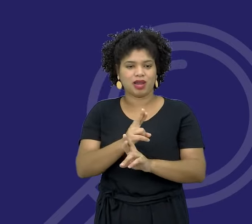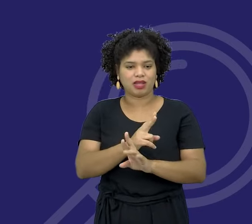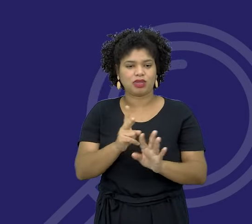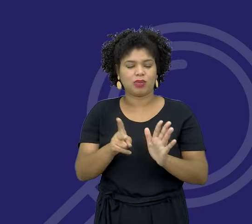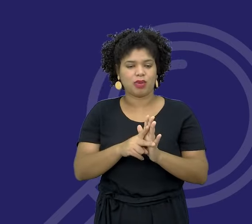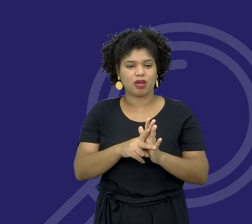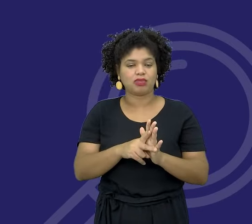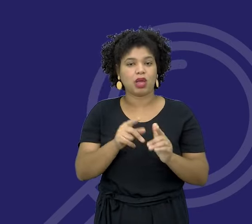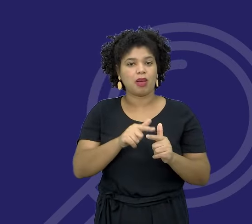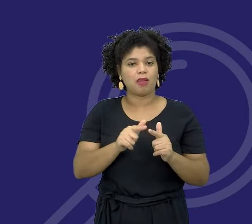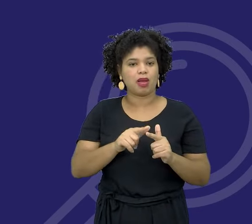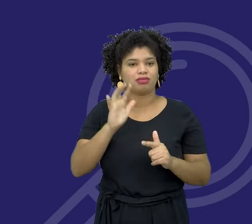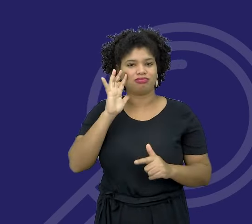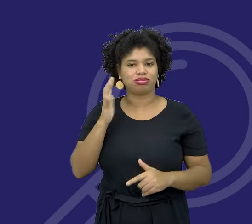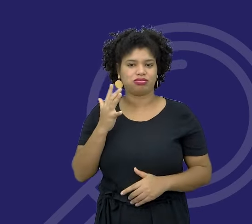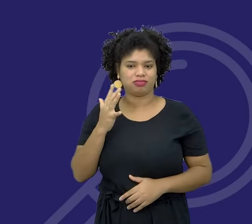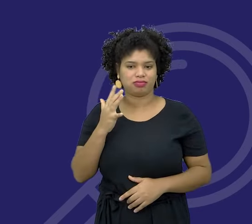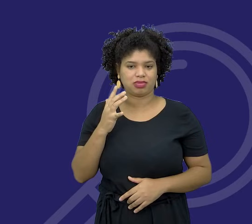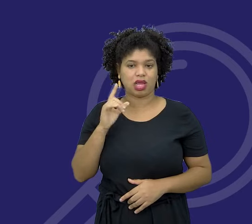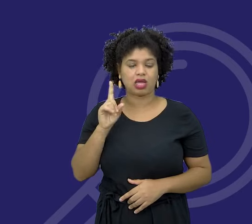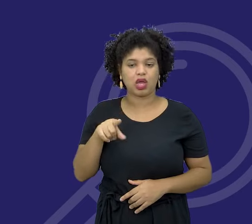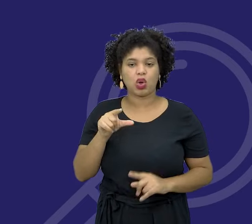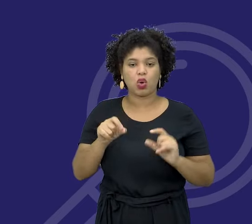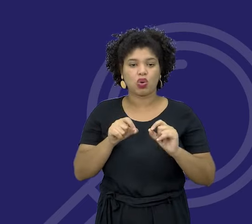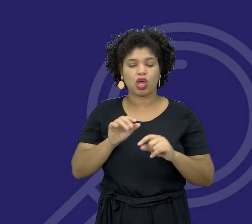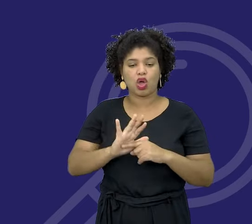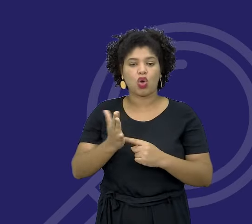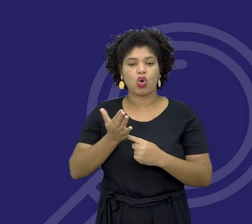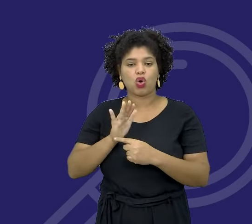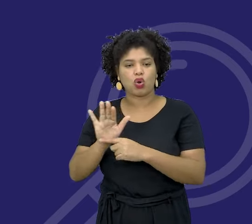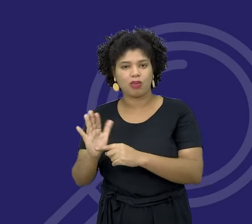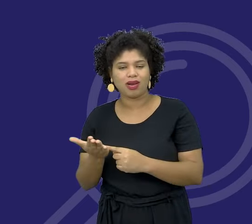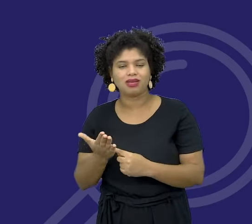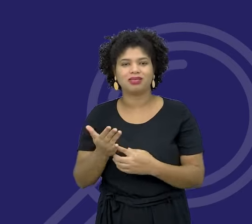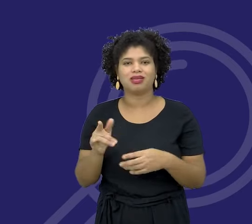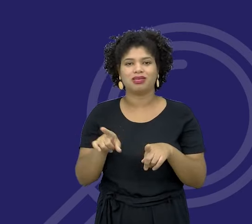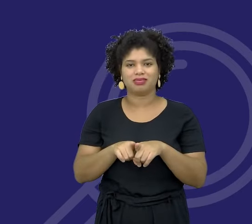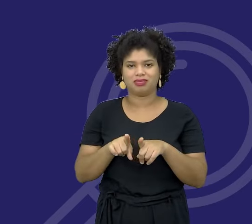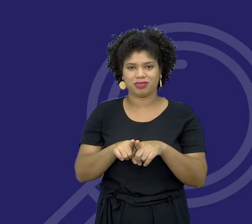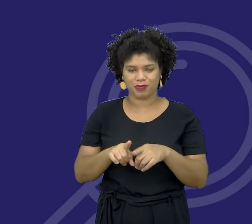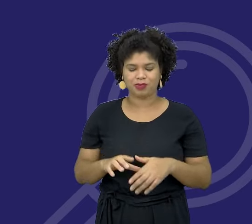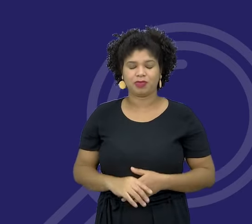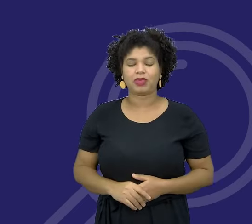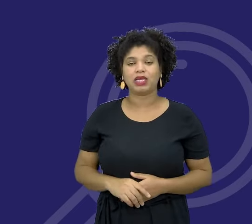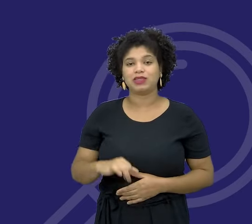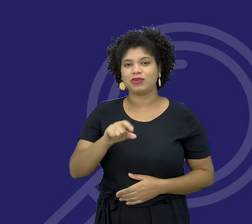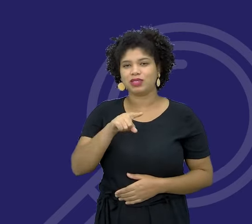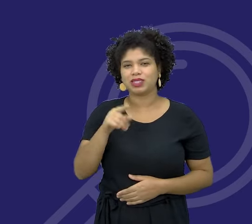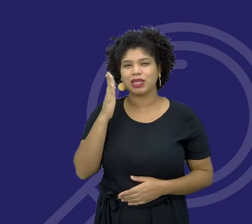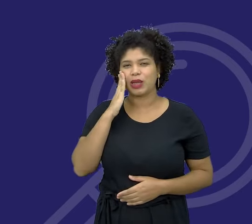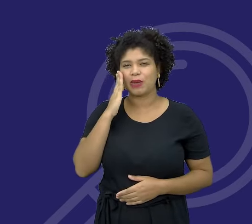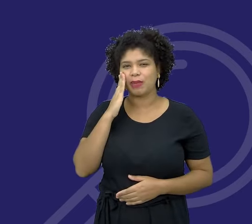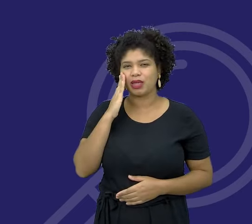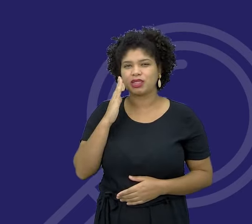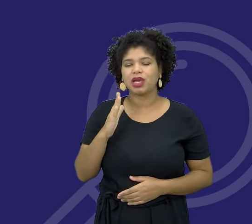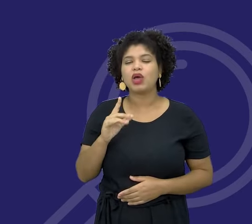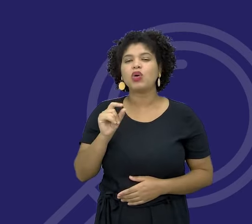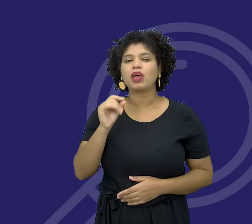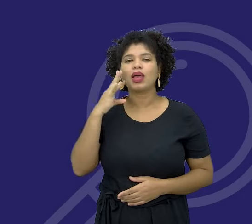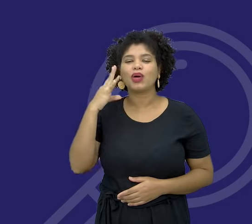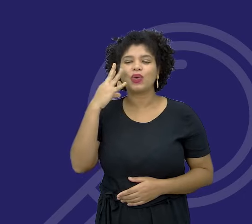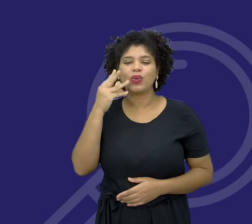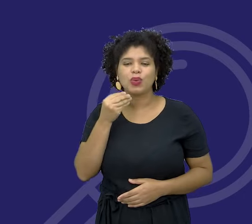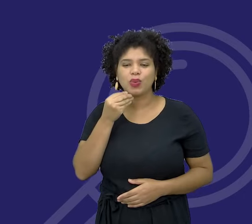de problemas, que é a questão da cooperação e colaboração, né? Se vocês buscarem as competências, vocês vão ver que